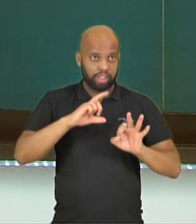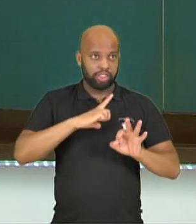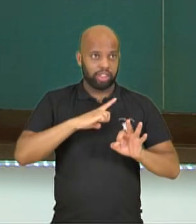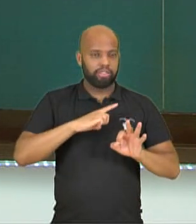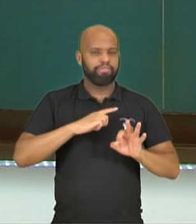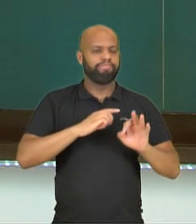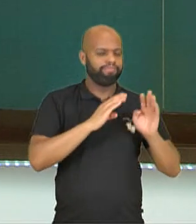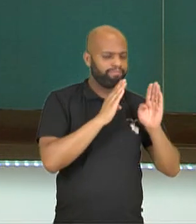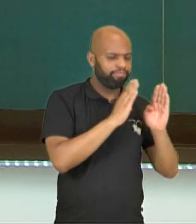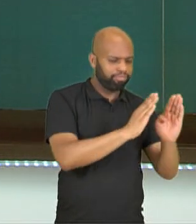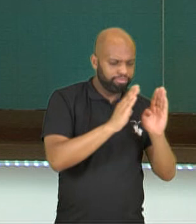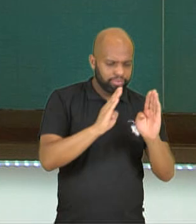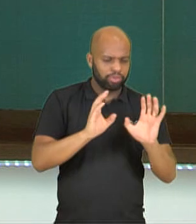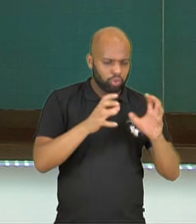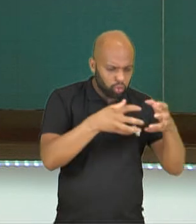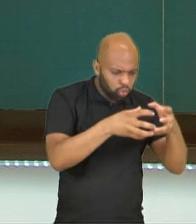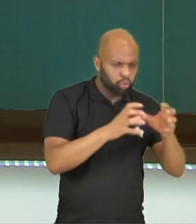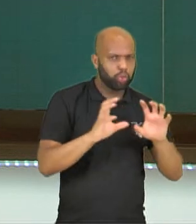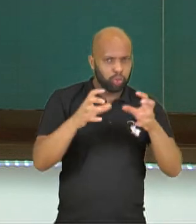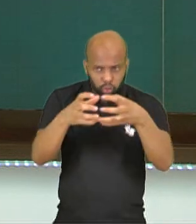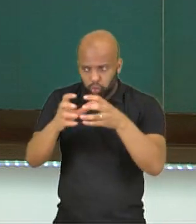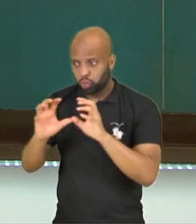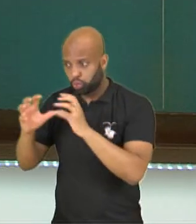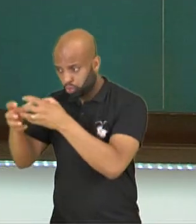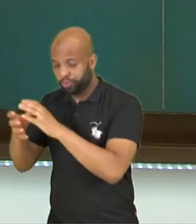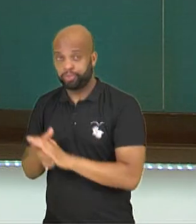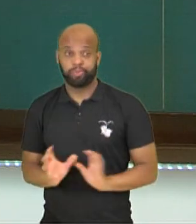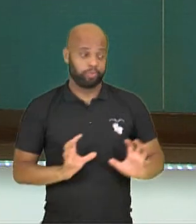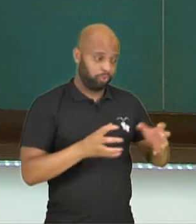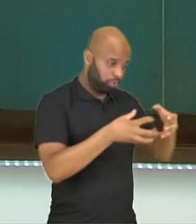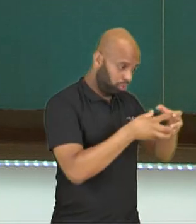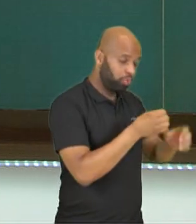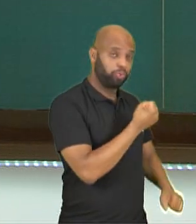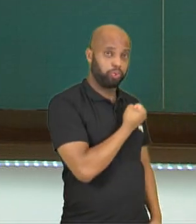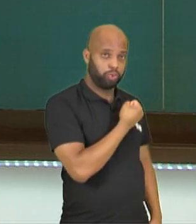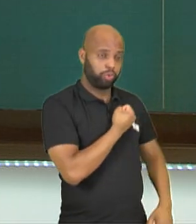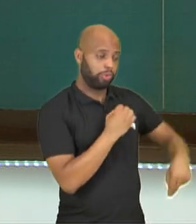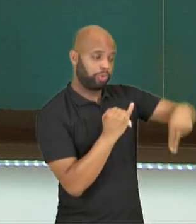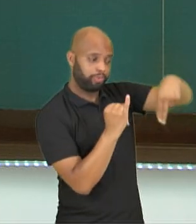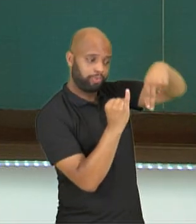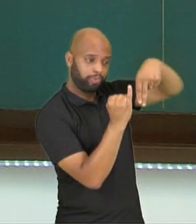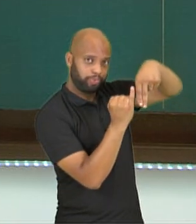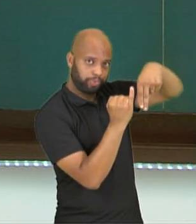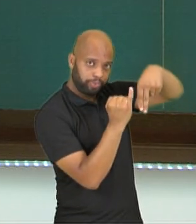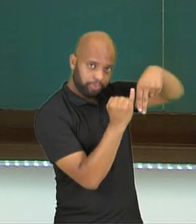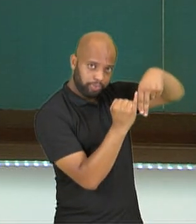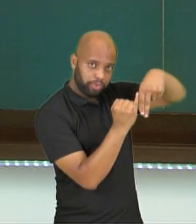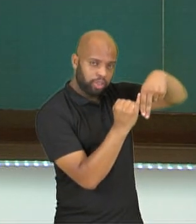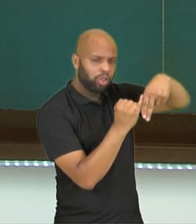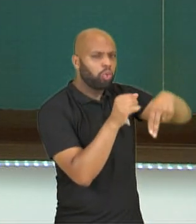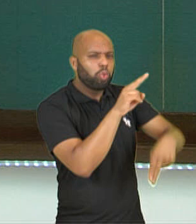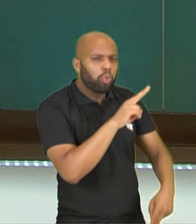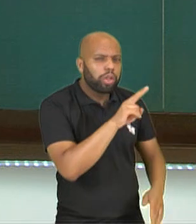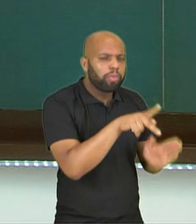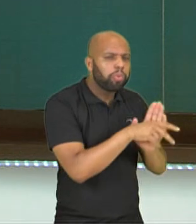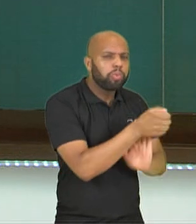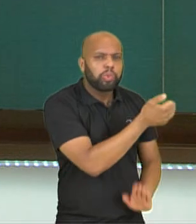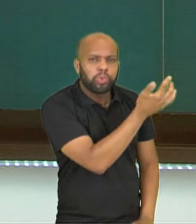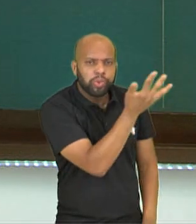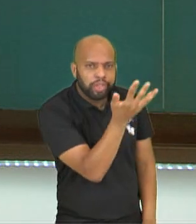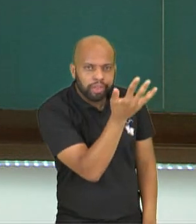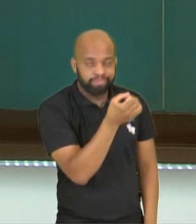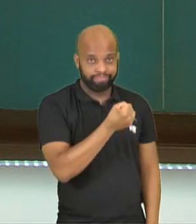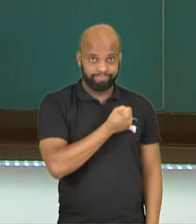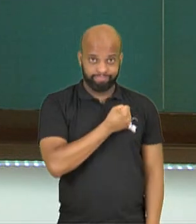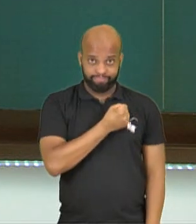tudo certinho em conjuntos, tá? Temos o conjunto dos números naturais, que é os números da contagem. Aí temos